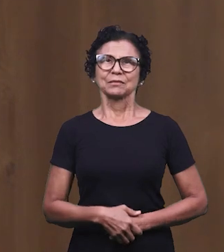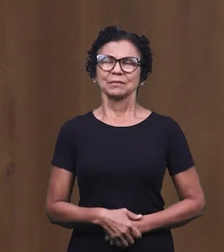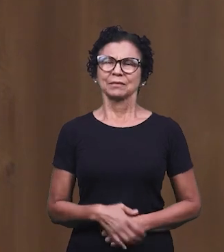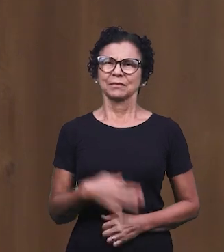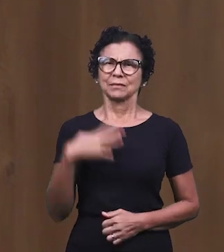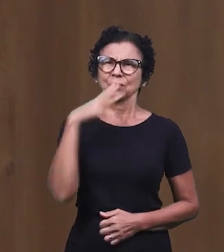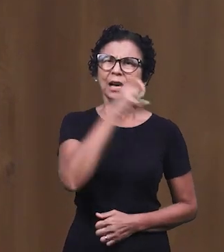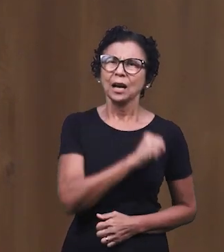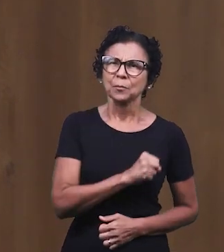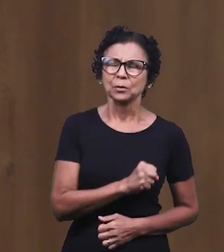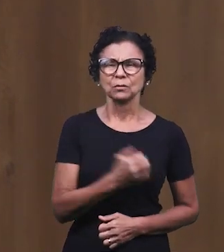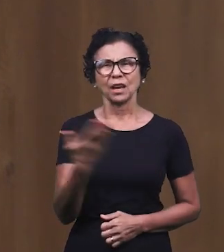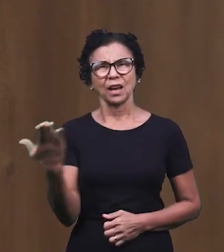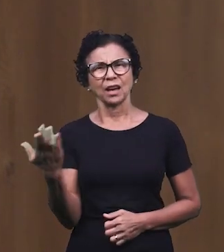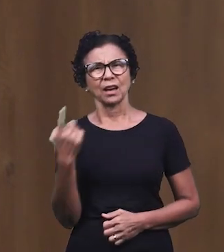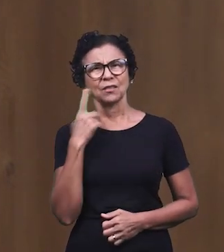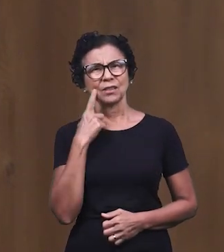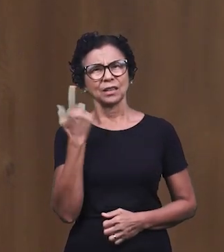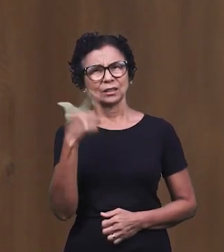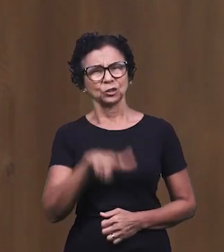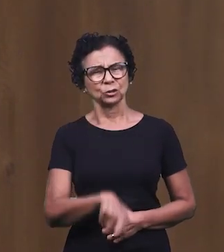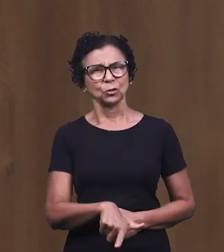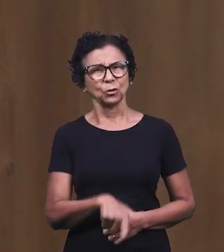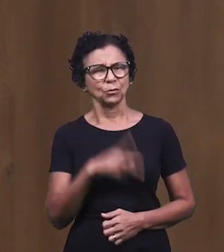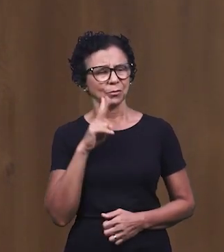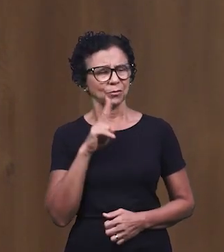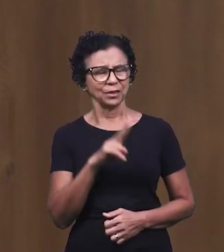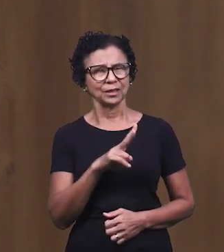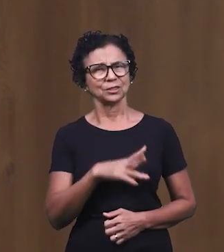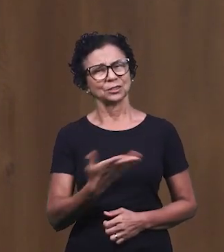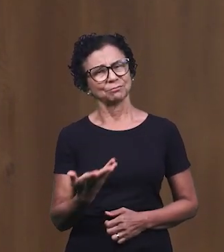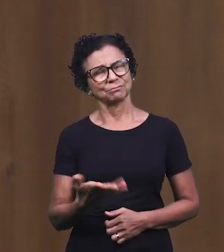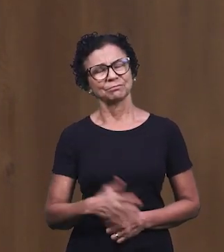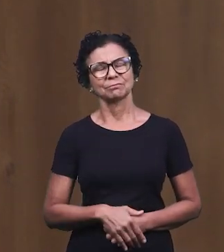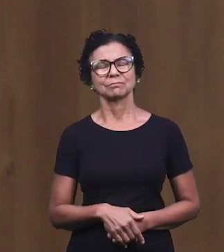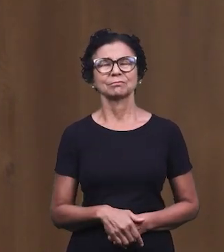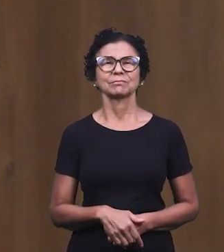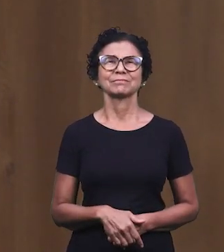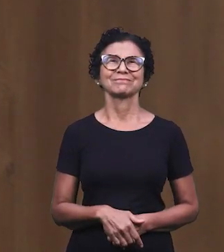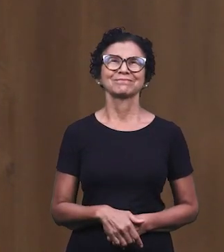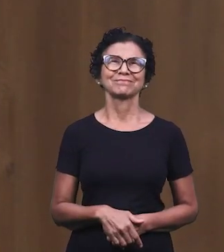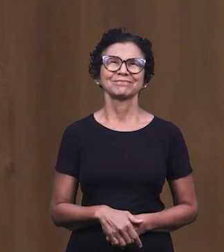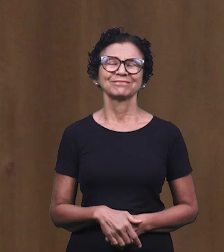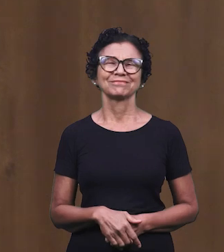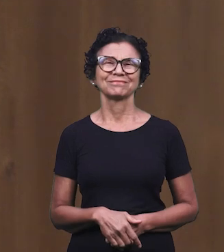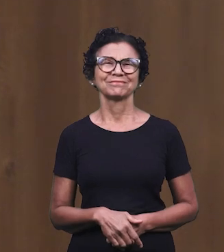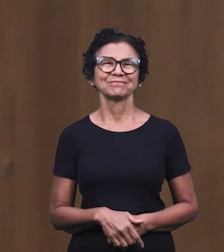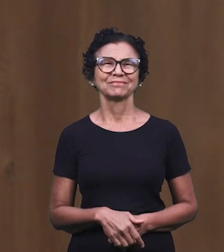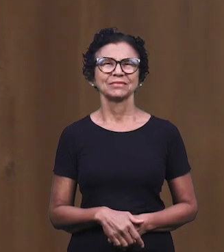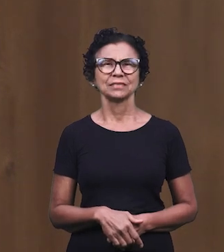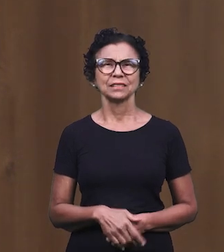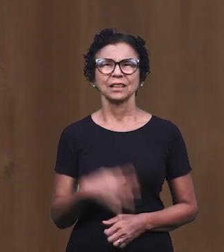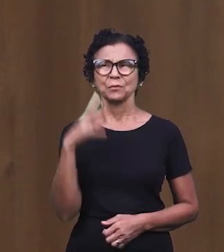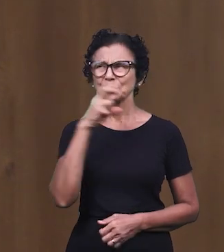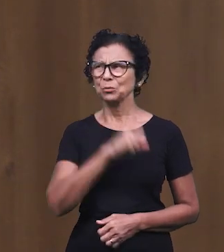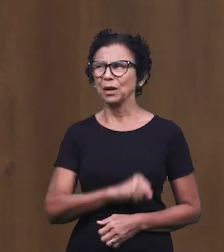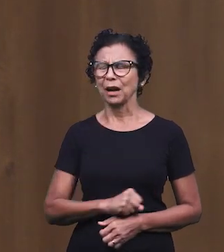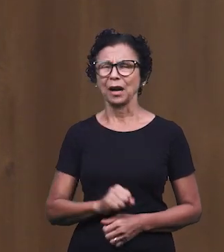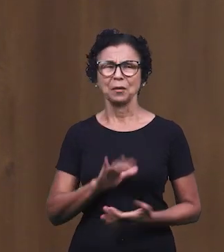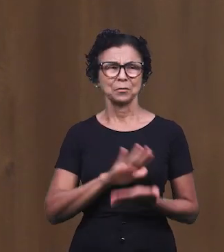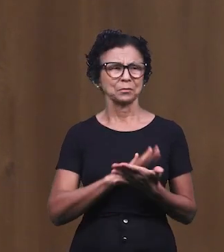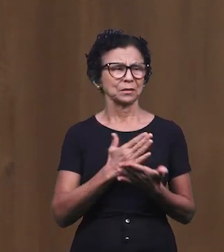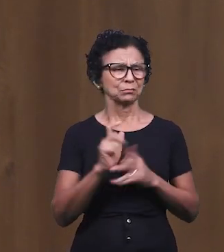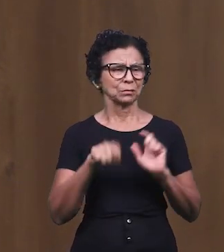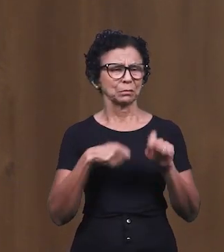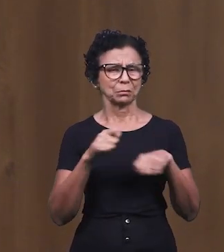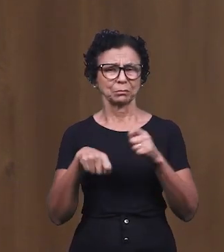muito rápido, eu sempre vou repetir. Volta lá, assiste novamente, põe no 0,5, vê um pouco mais devagar. Ah, foi muito rápido a